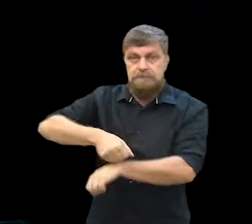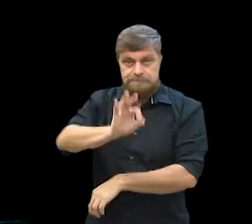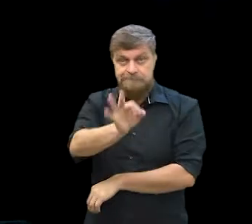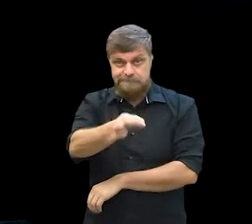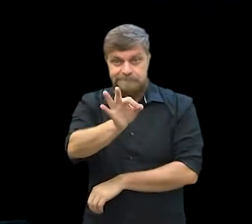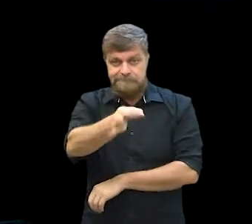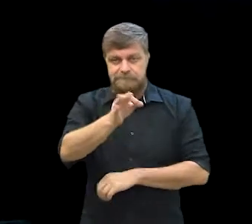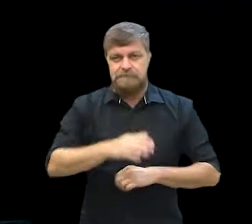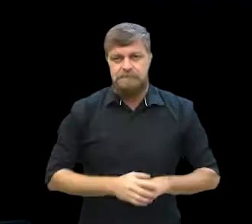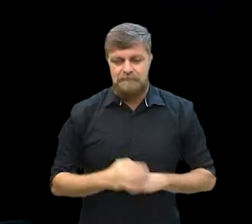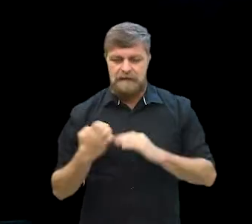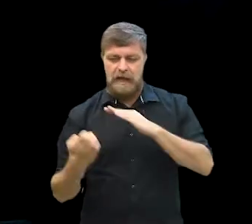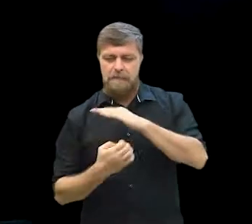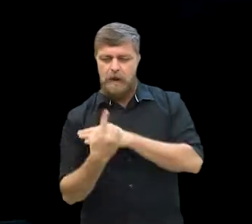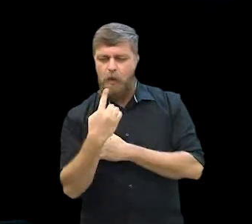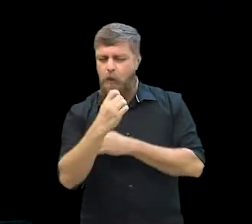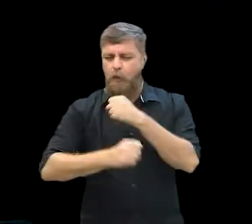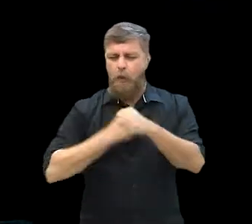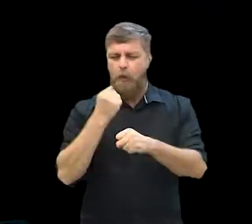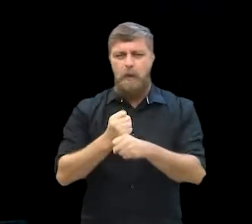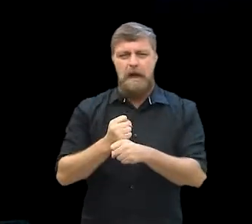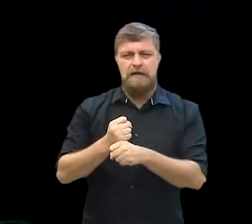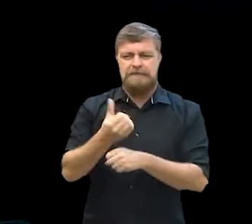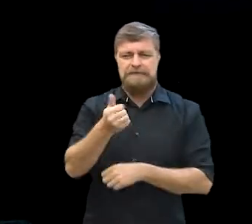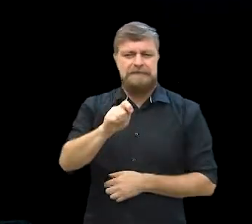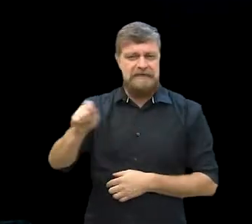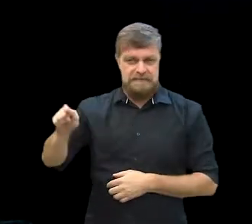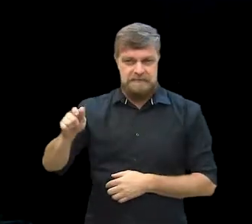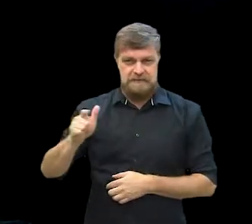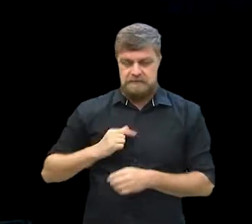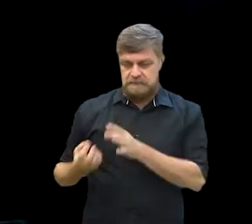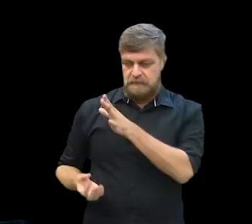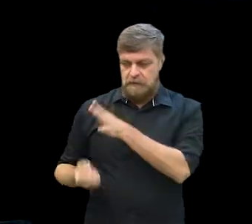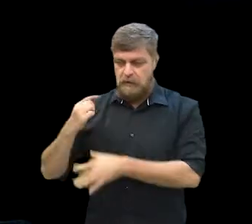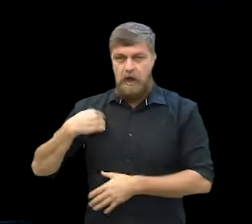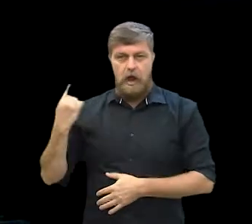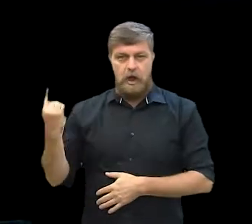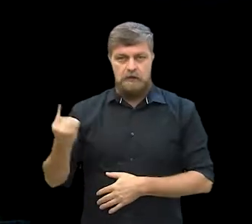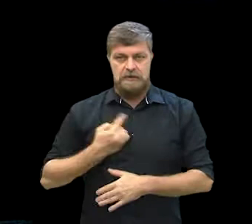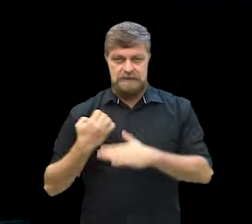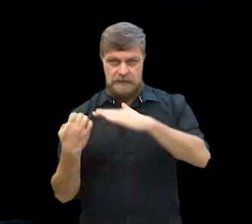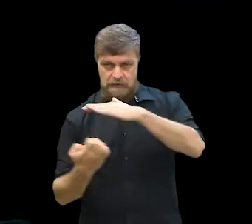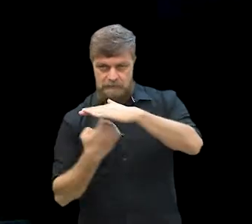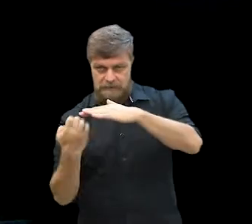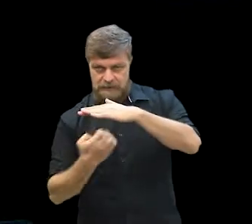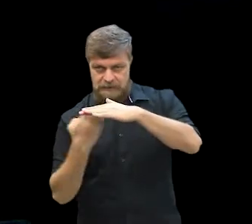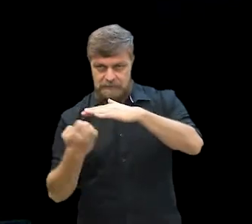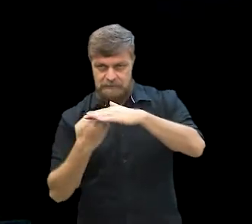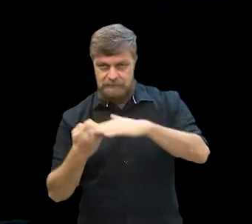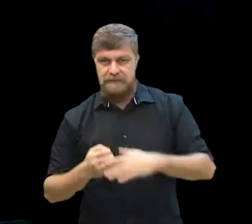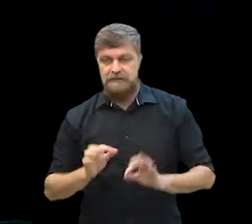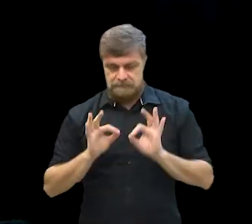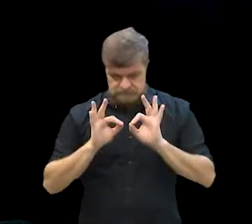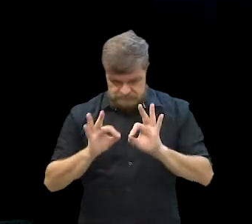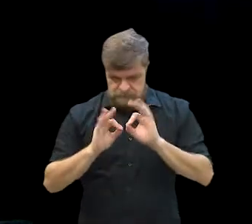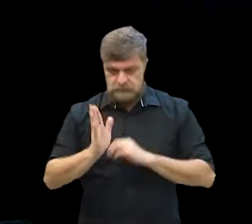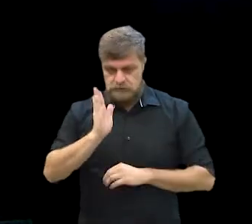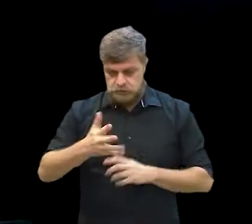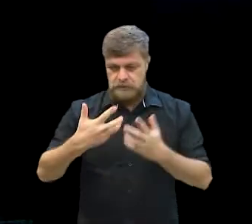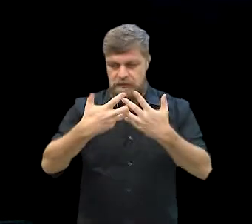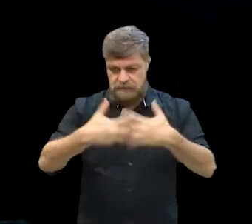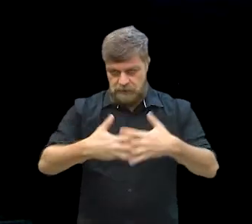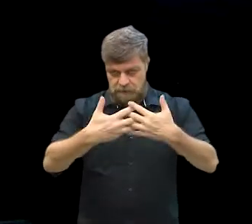então. Bem recente. A empresa tem 1 ano e meio, né, de existência. Assim, não somos mais uma startup, somos uma empresa